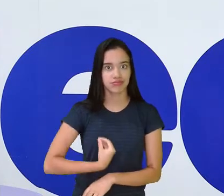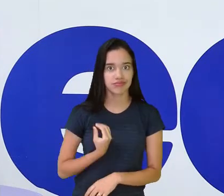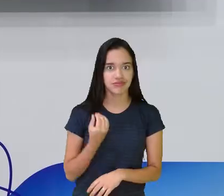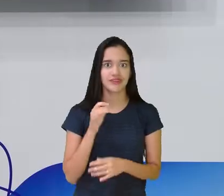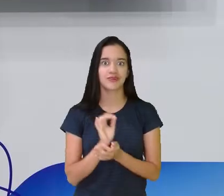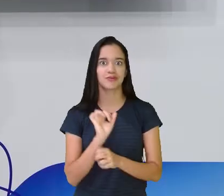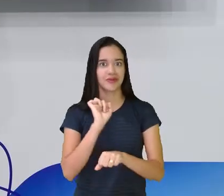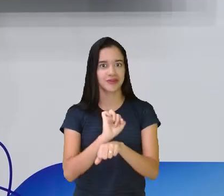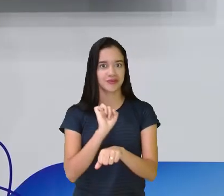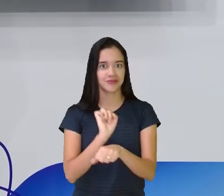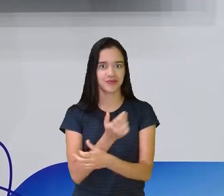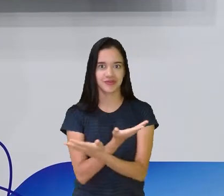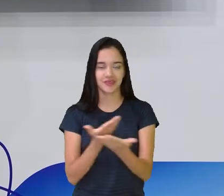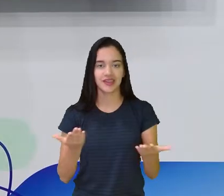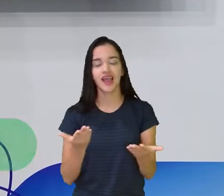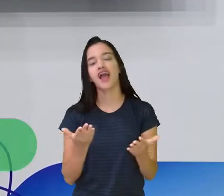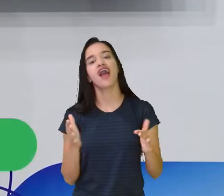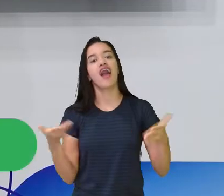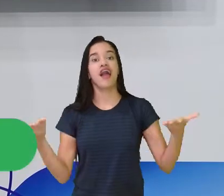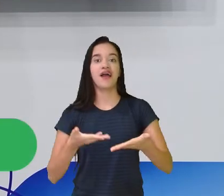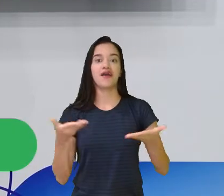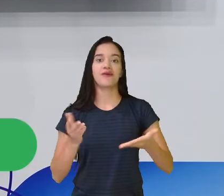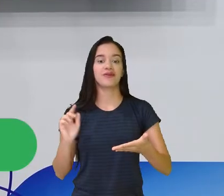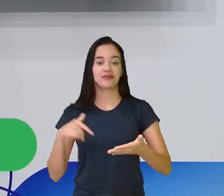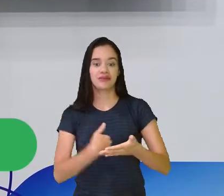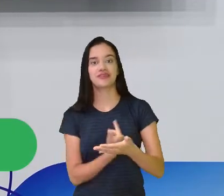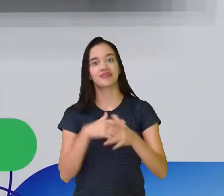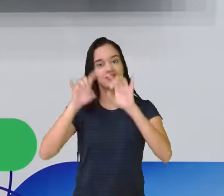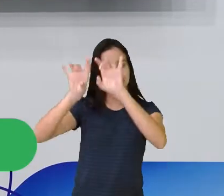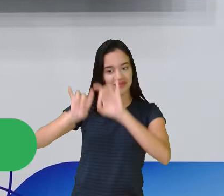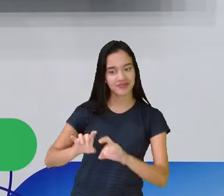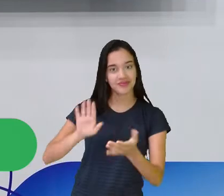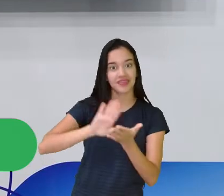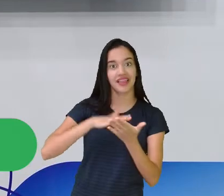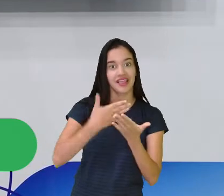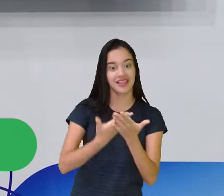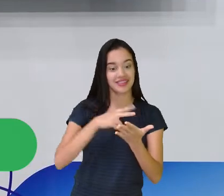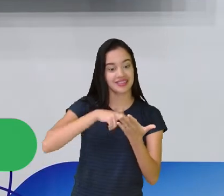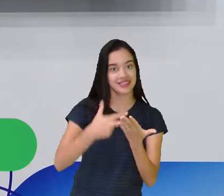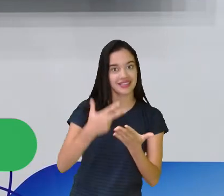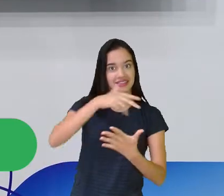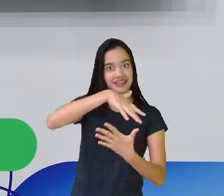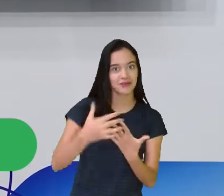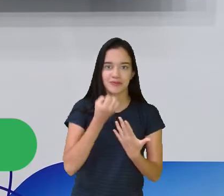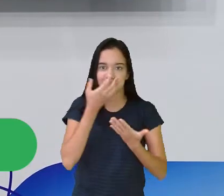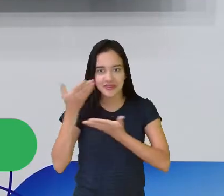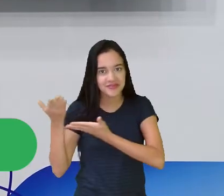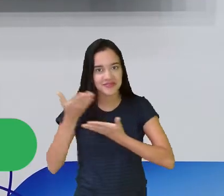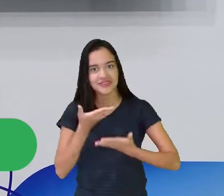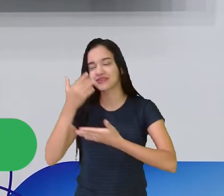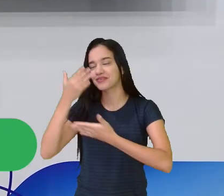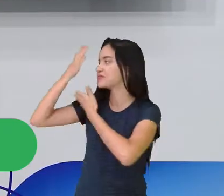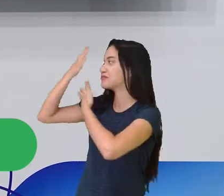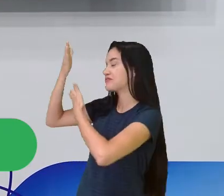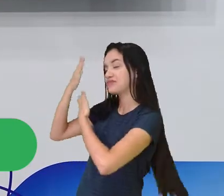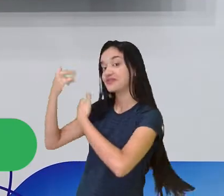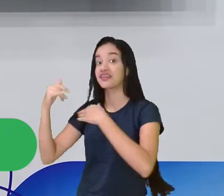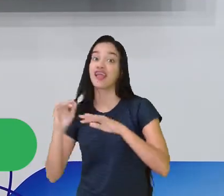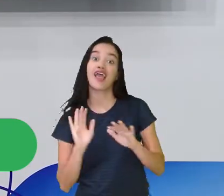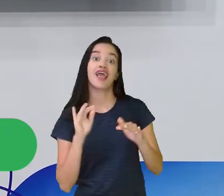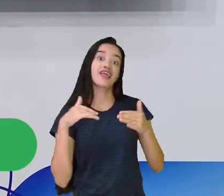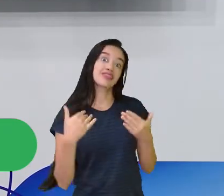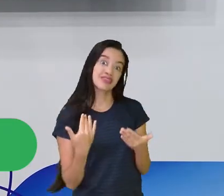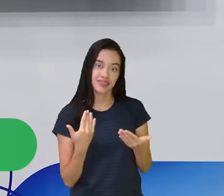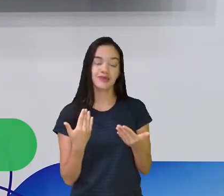vocês. E para brilhantar a nossa aula, aqui temos a nossa querida intérprete, a Midian. Também seja muito bem-vinda.